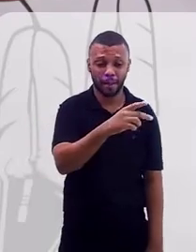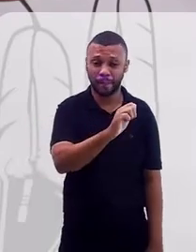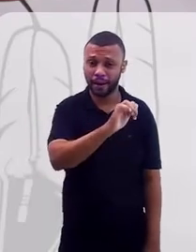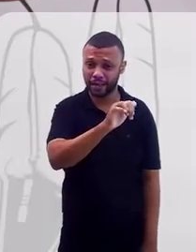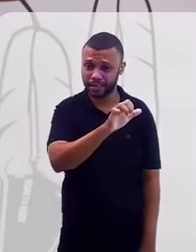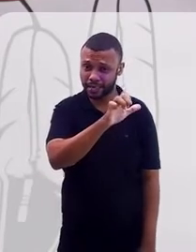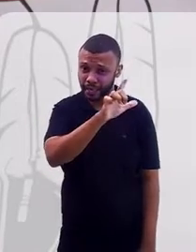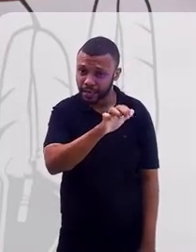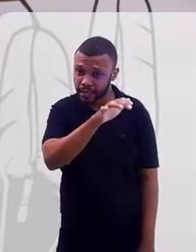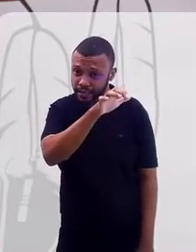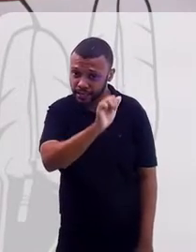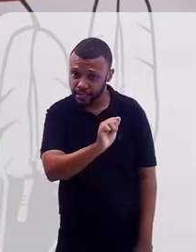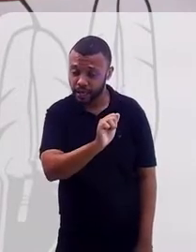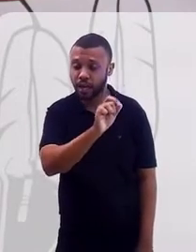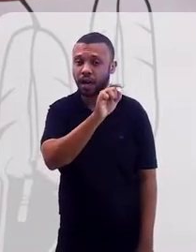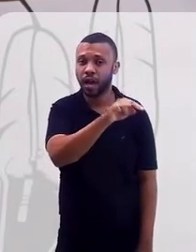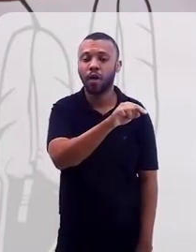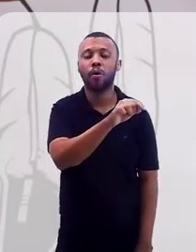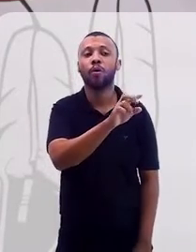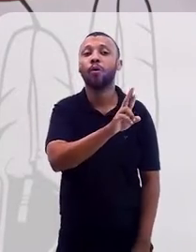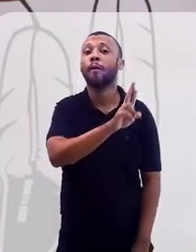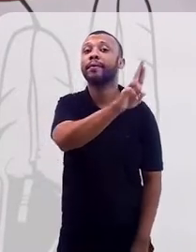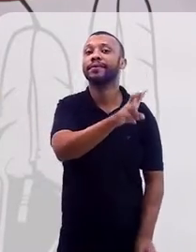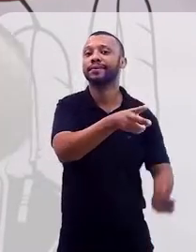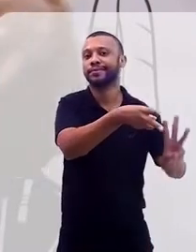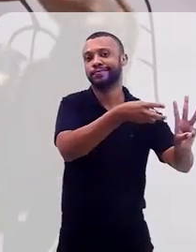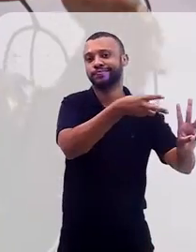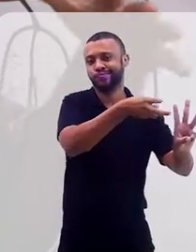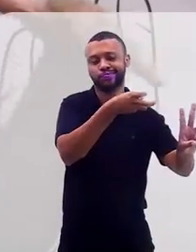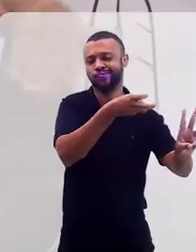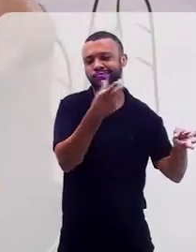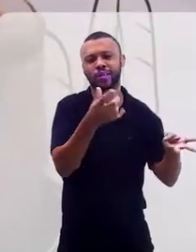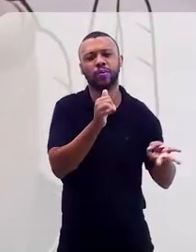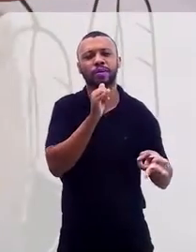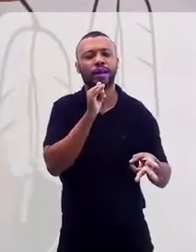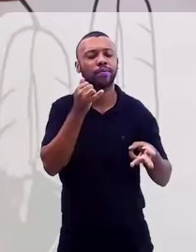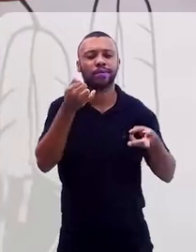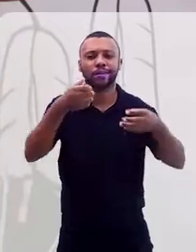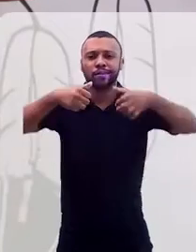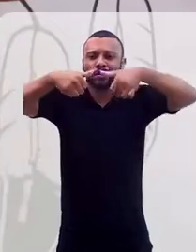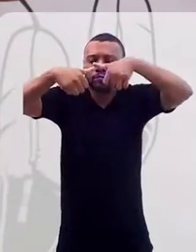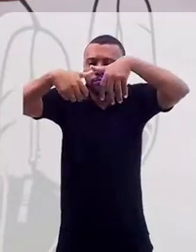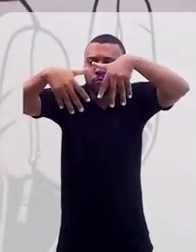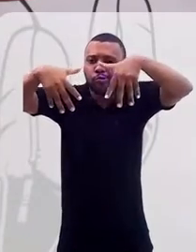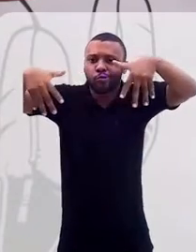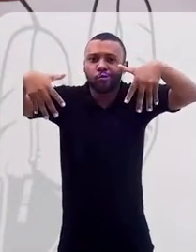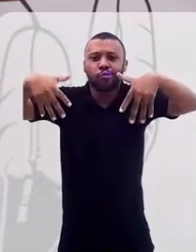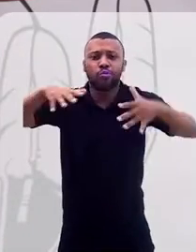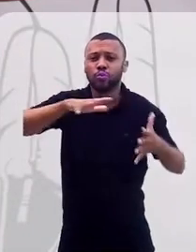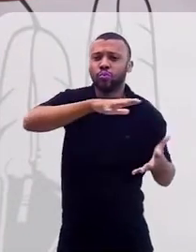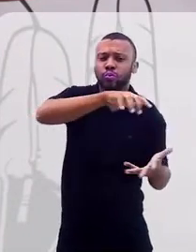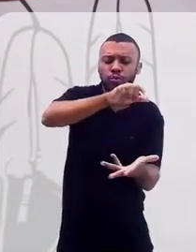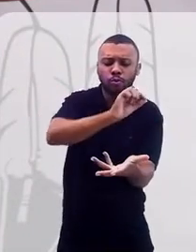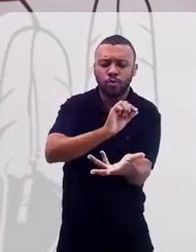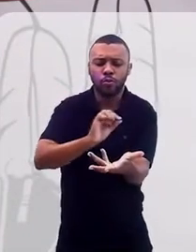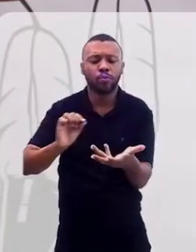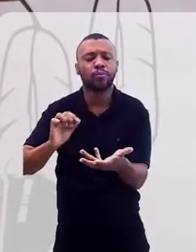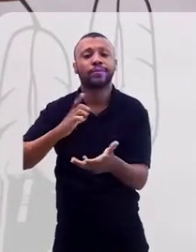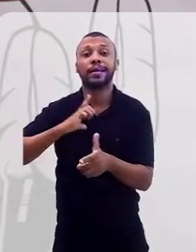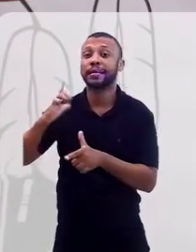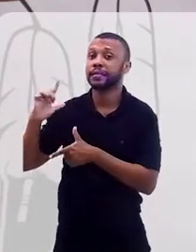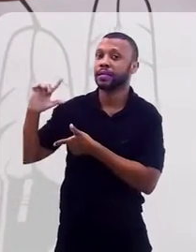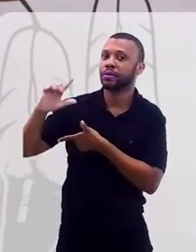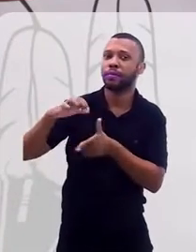chamanismo seria então esse guarda-chuva que teria muit muitas mas muitas tradições no mundo inteiro tem